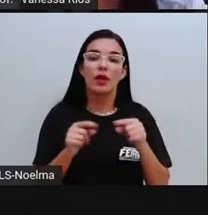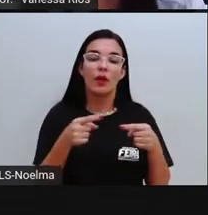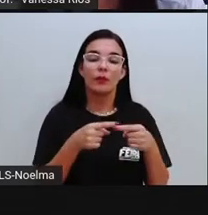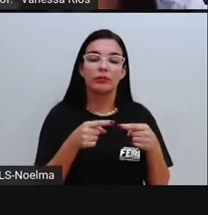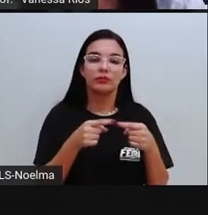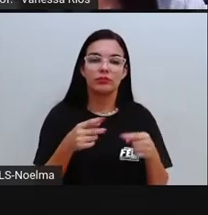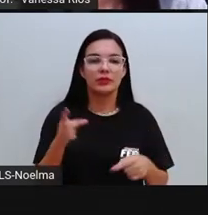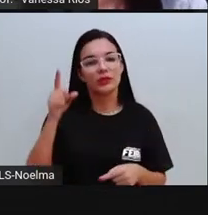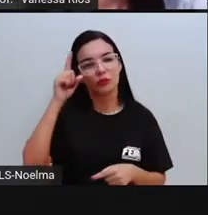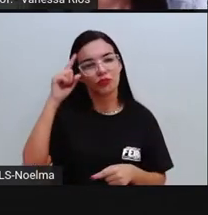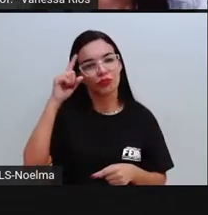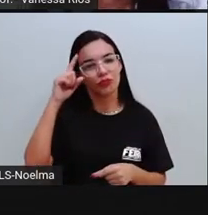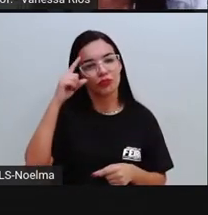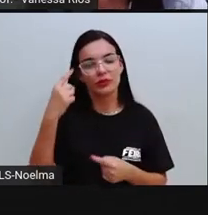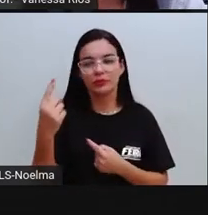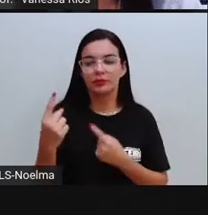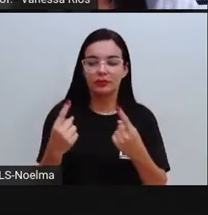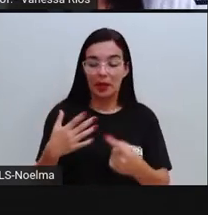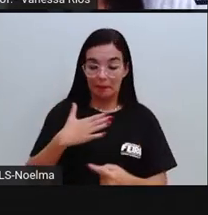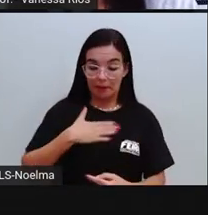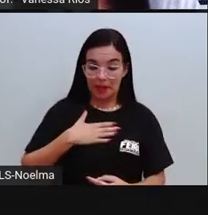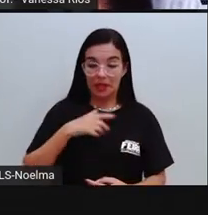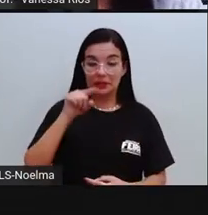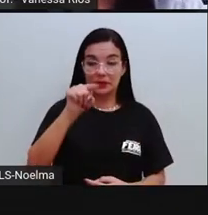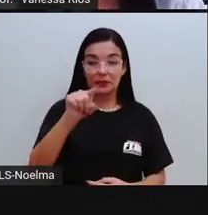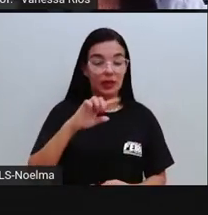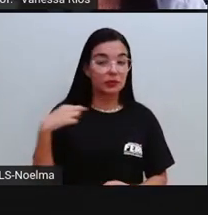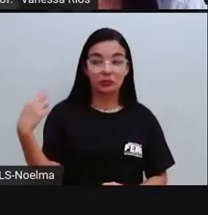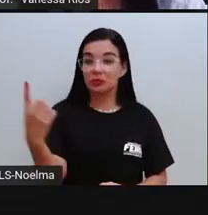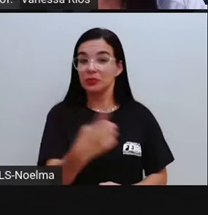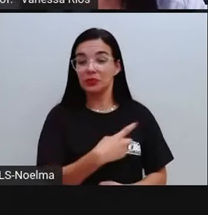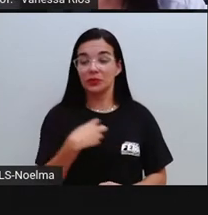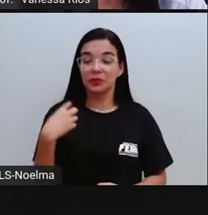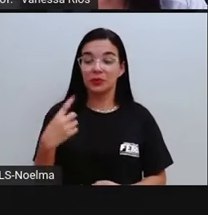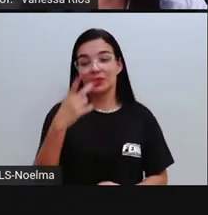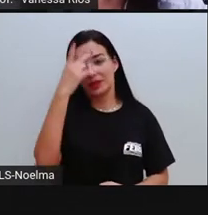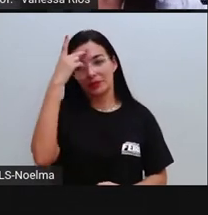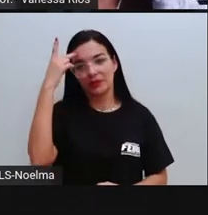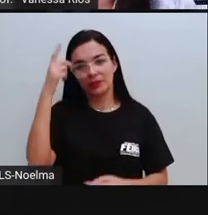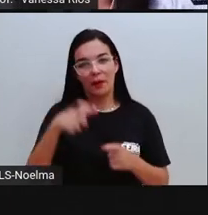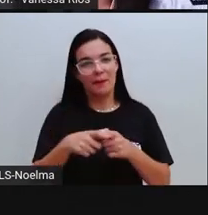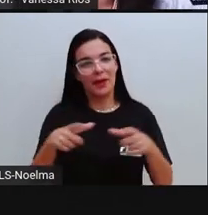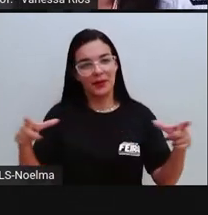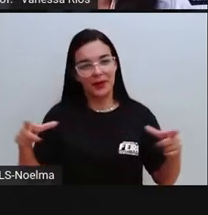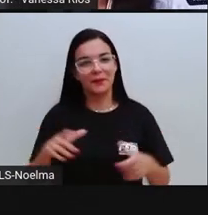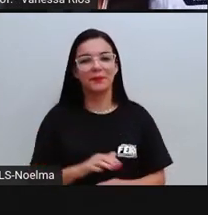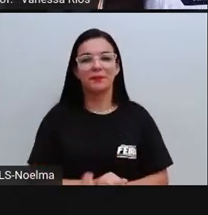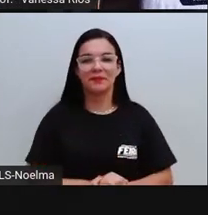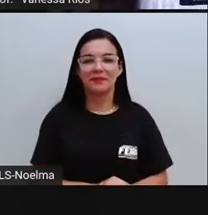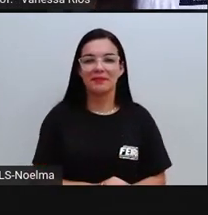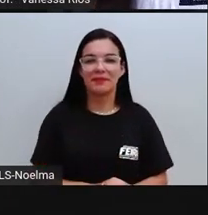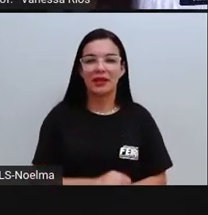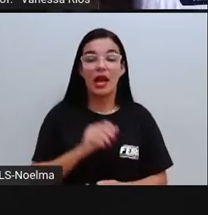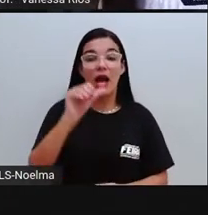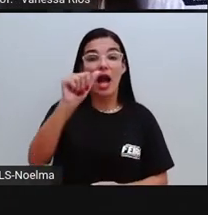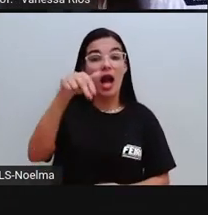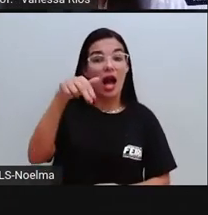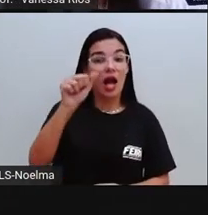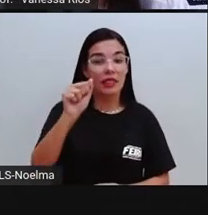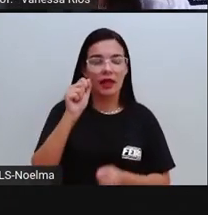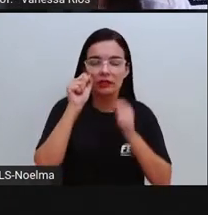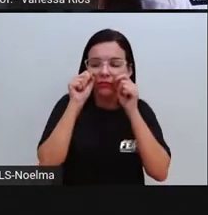da rotina sua, minha, né, e da maioria das pessoas. Então, olhem só.